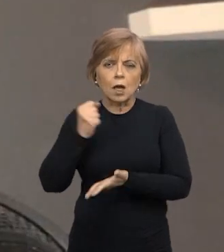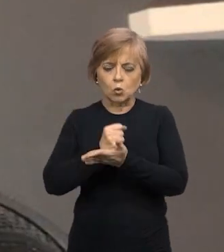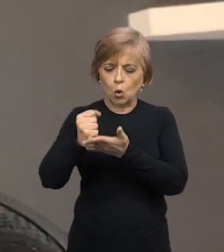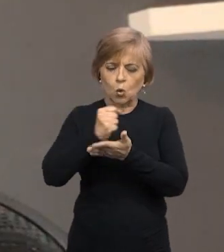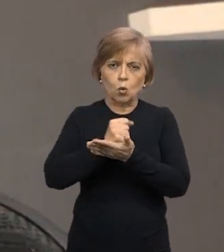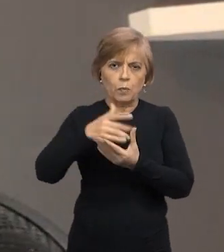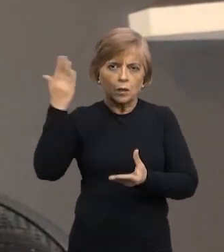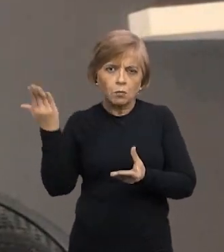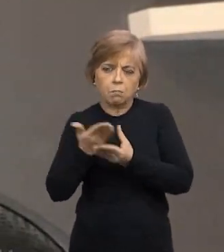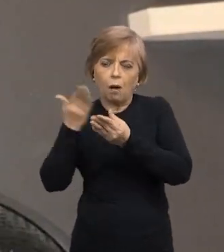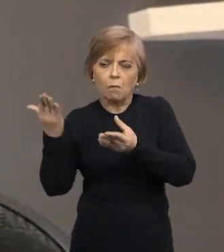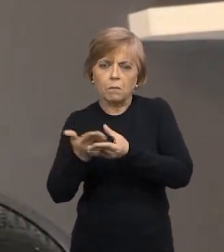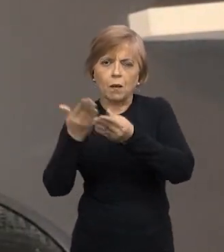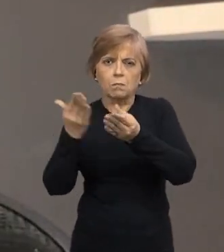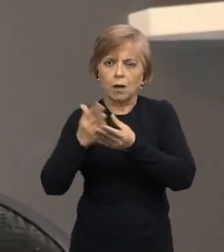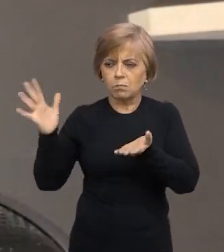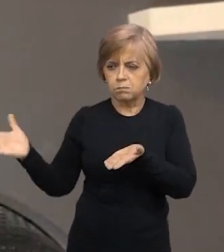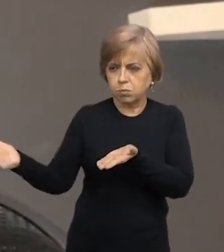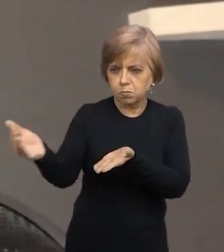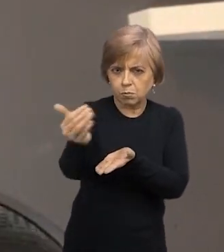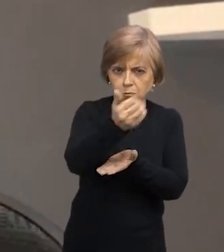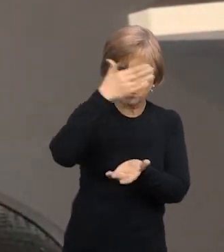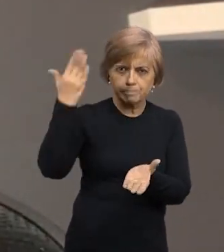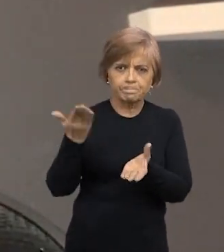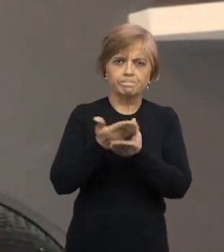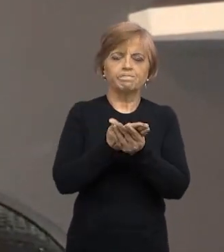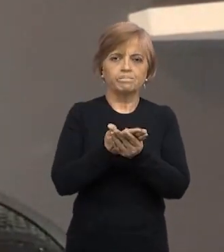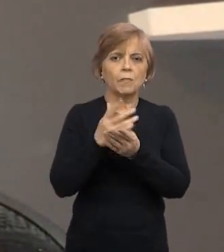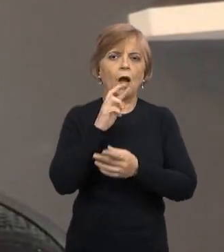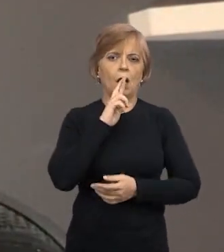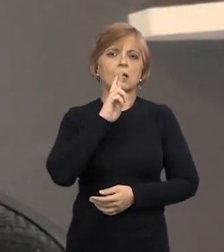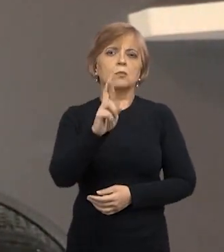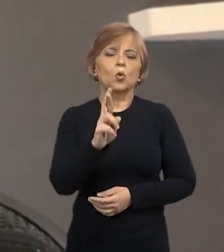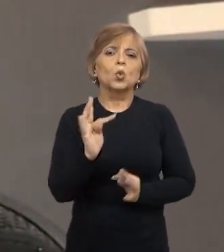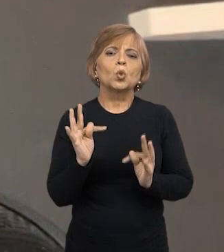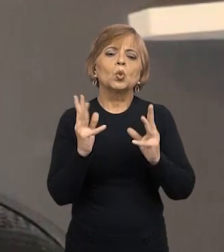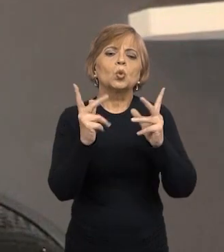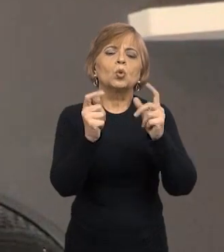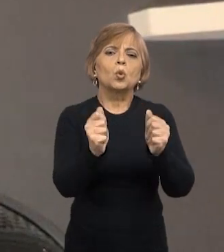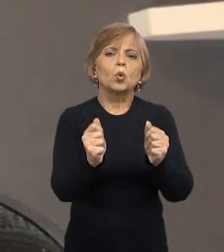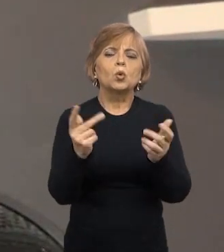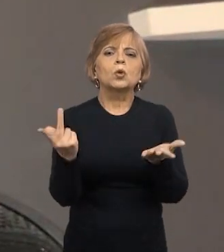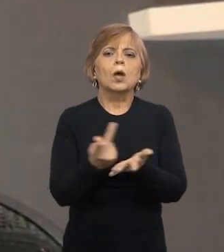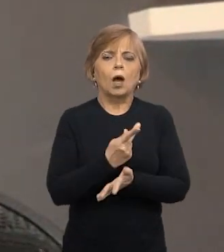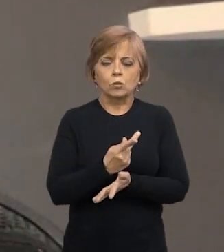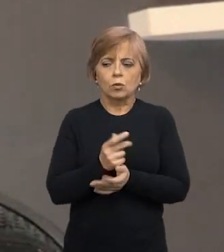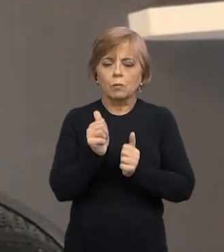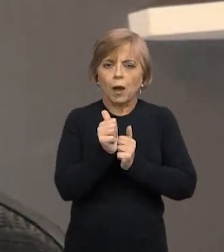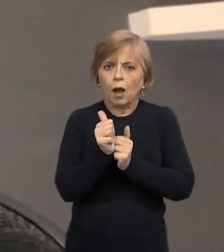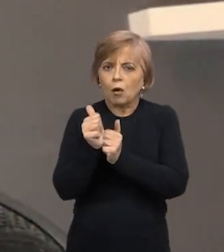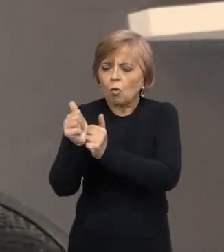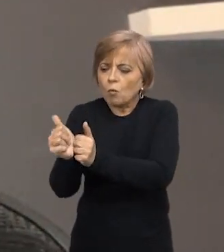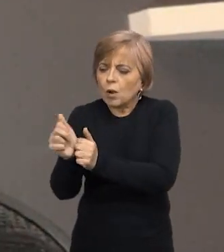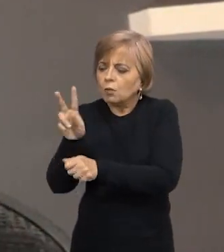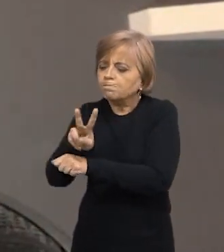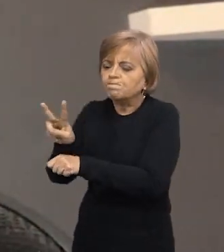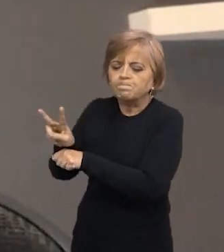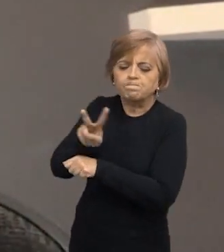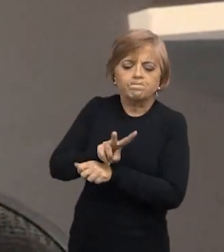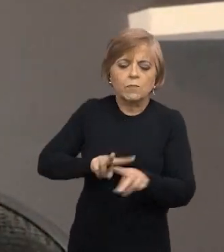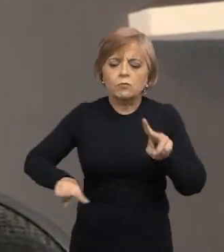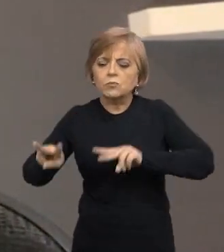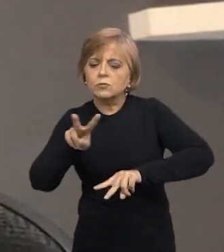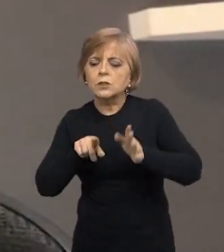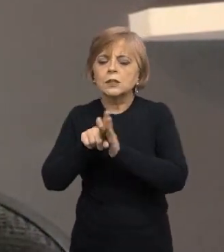sua resposta, enfim, tudo aquilo que vem sendo feito no acompanhamento, no monitoramento,